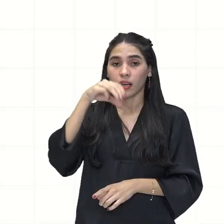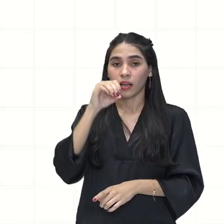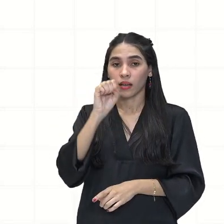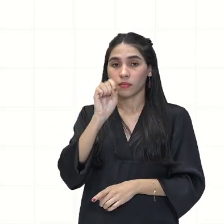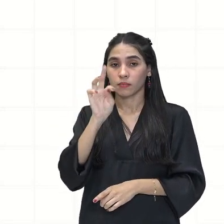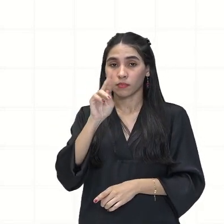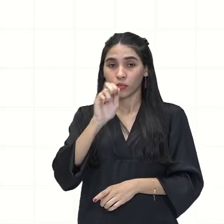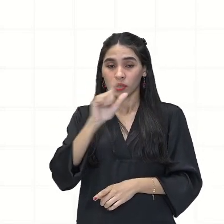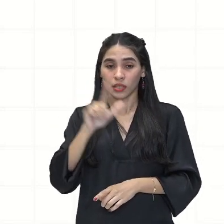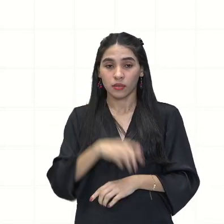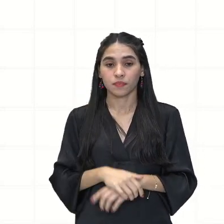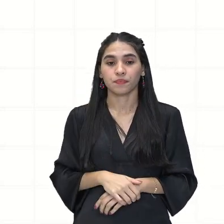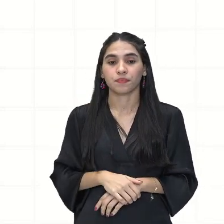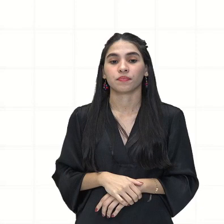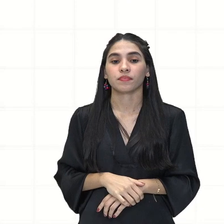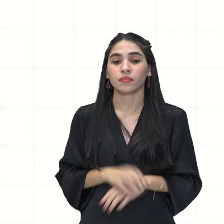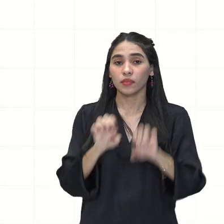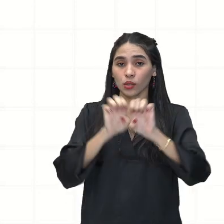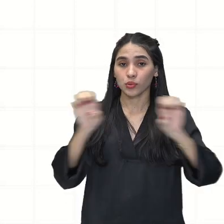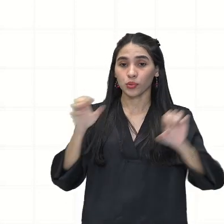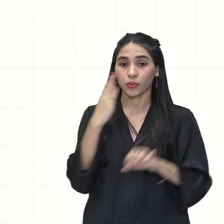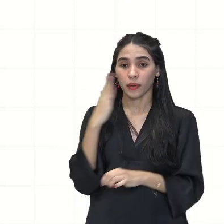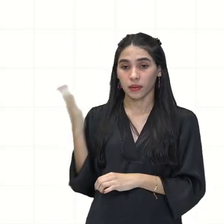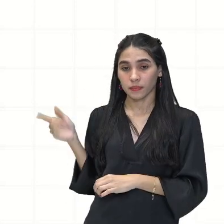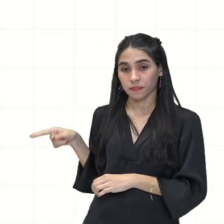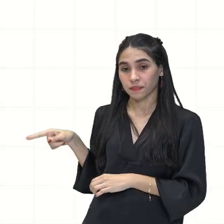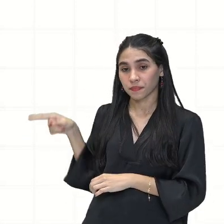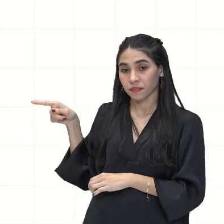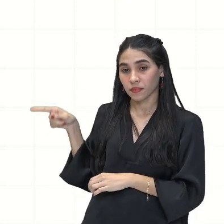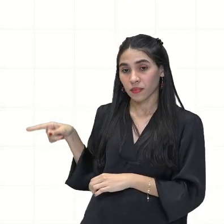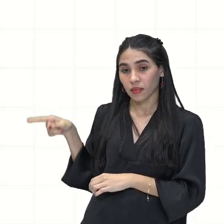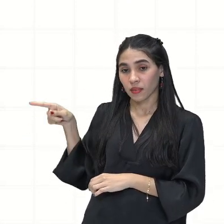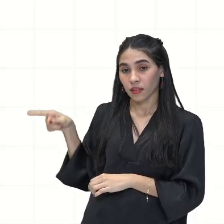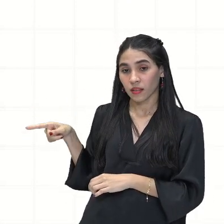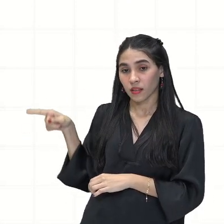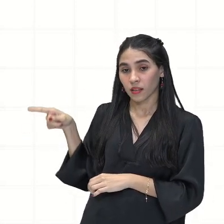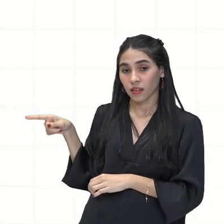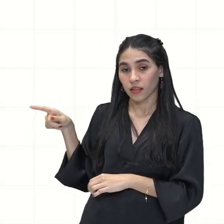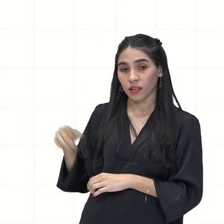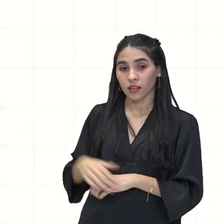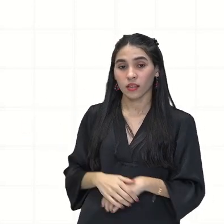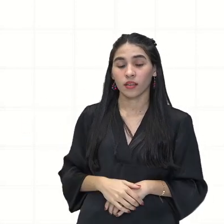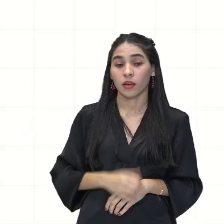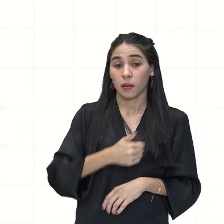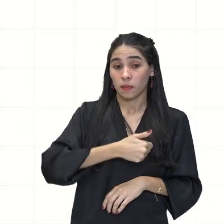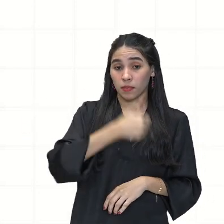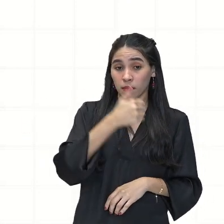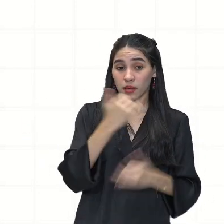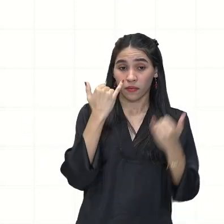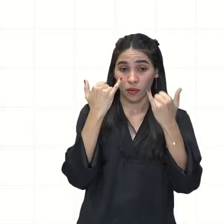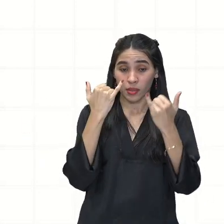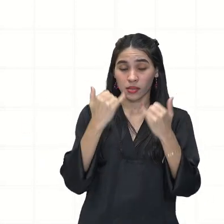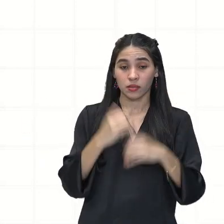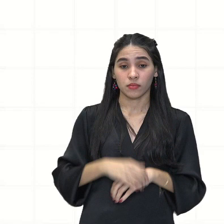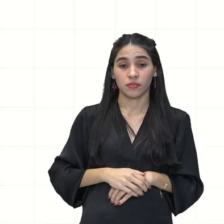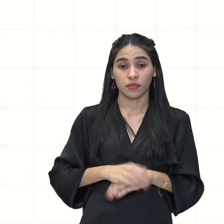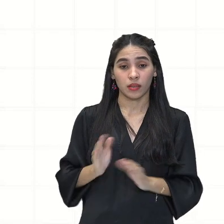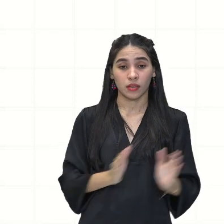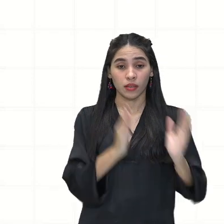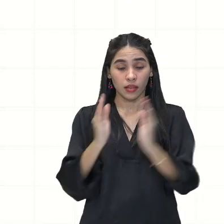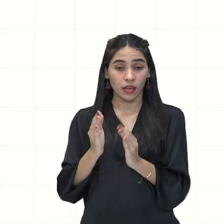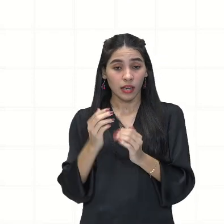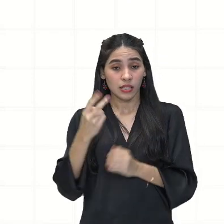dado menos a média elevada ao quadrado, ou seja, primeiro dado, depois o segundo